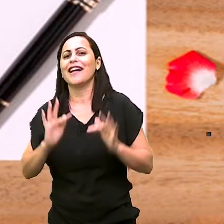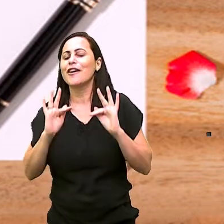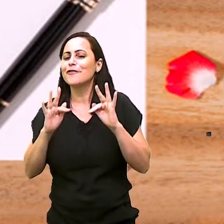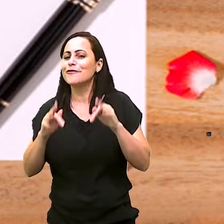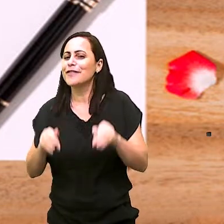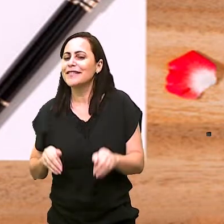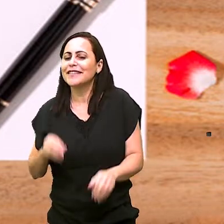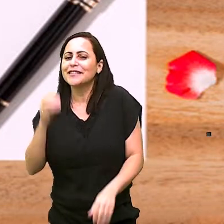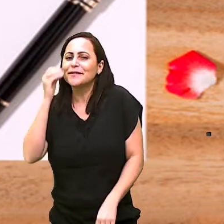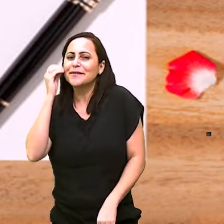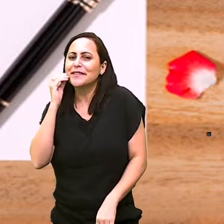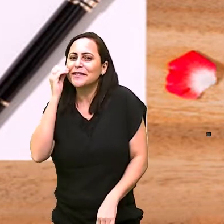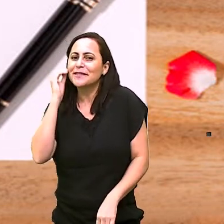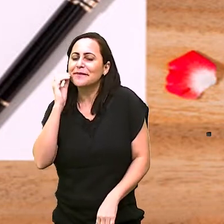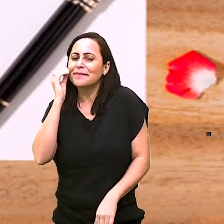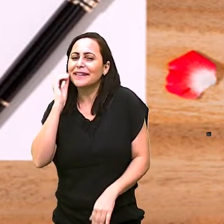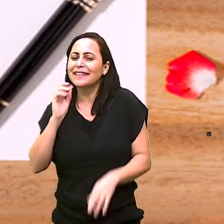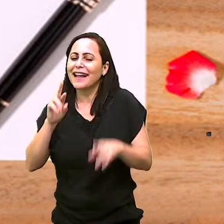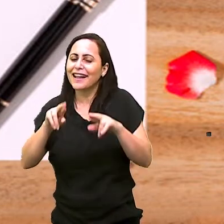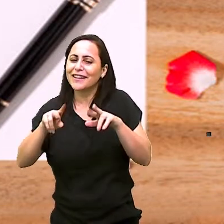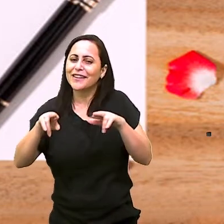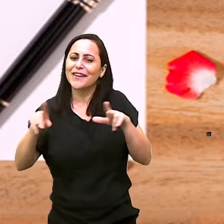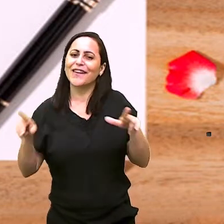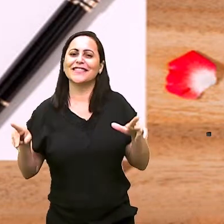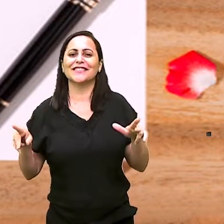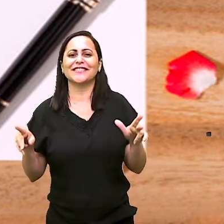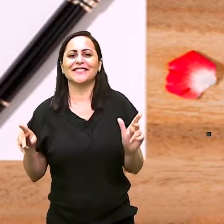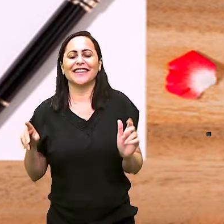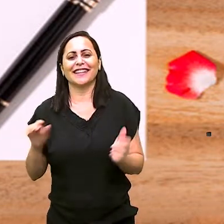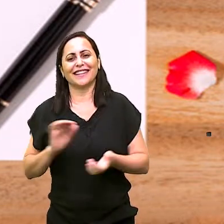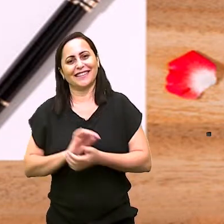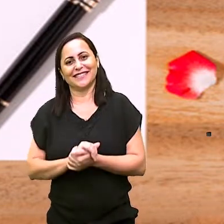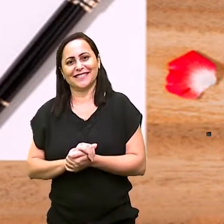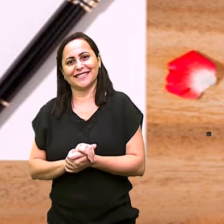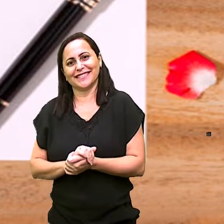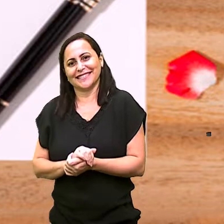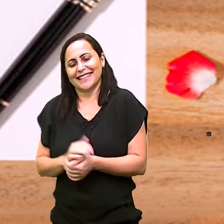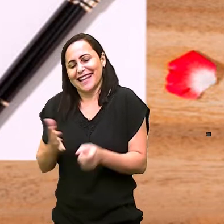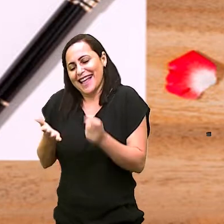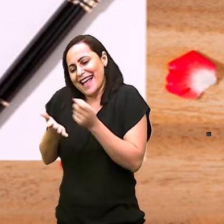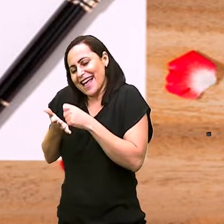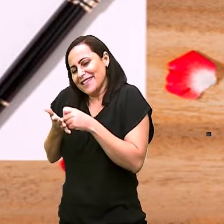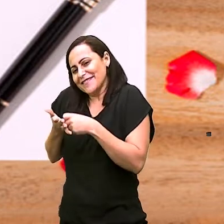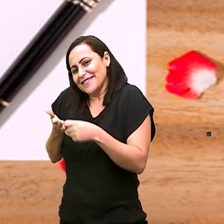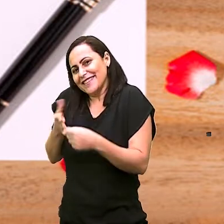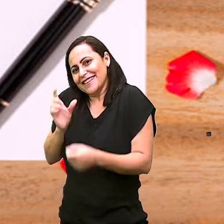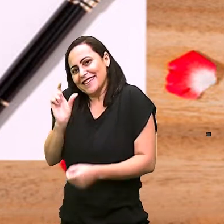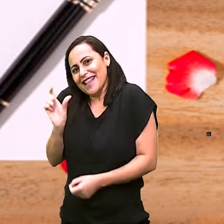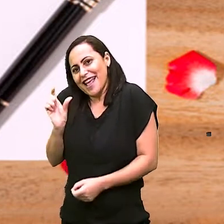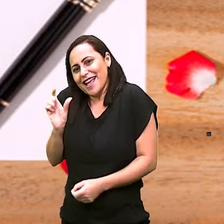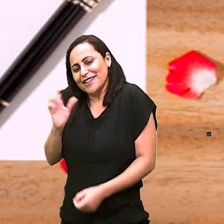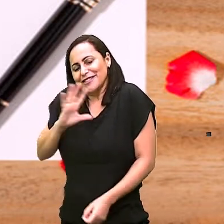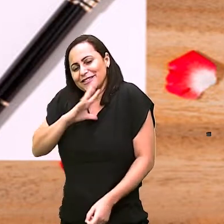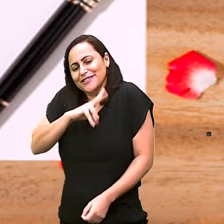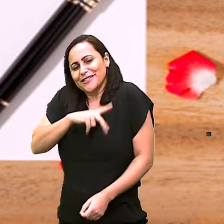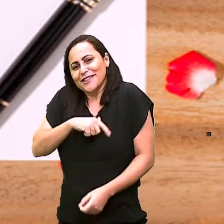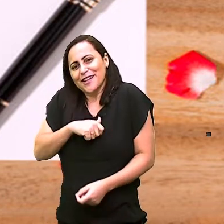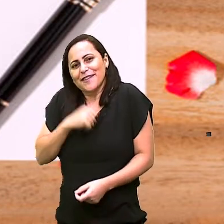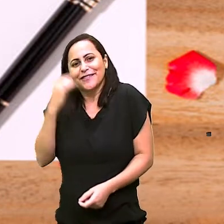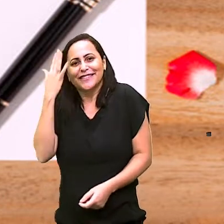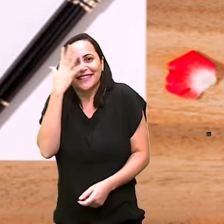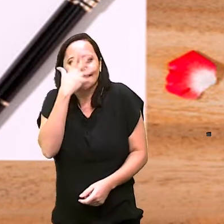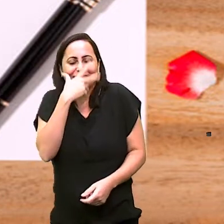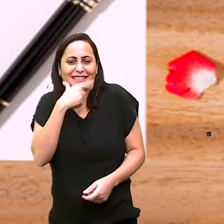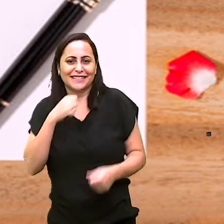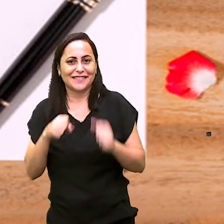seus tantos colegas. Ai, um bilhete de amor é tão lindo! Eu espero que vocês já tenham recebido um.